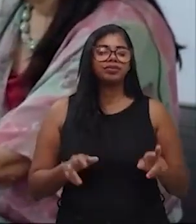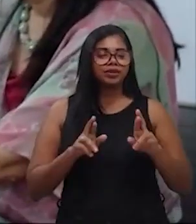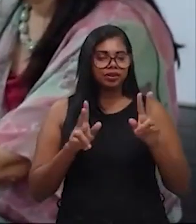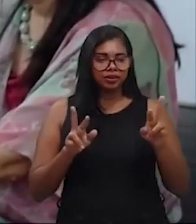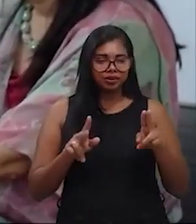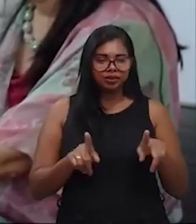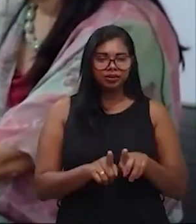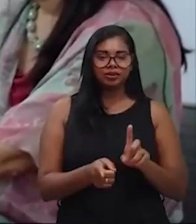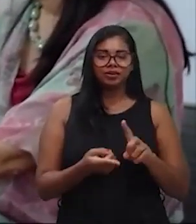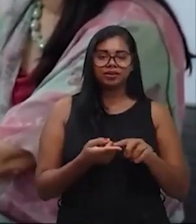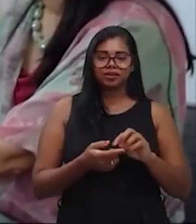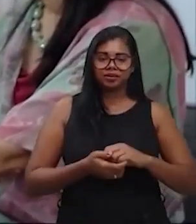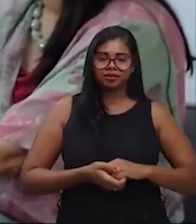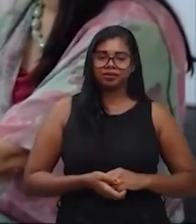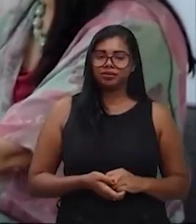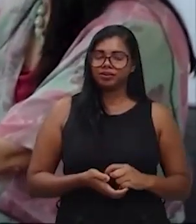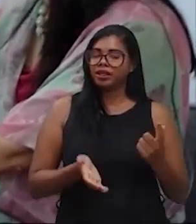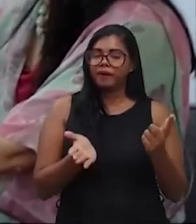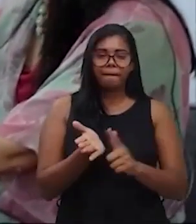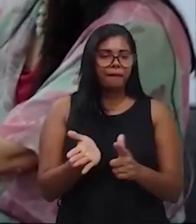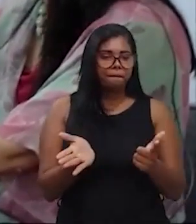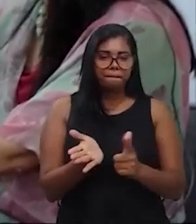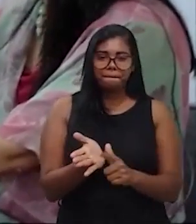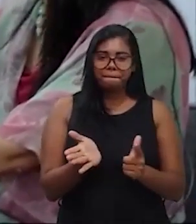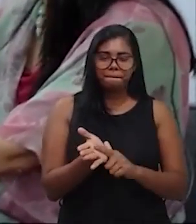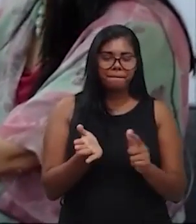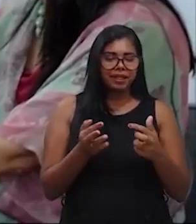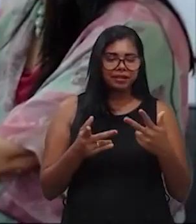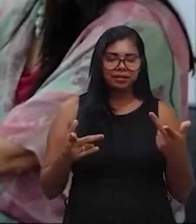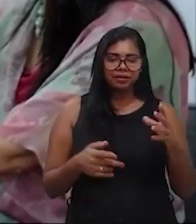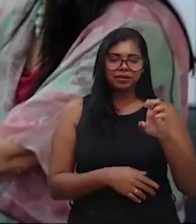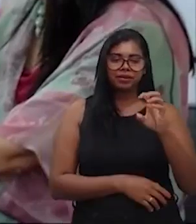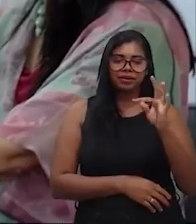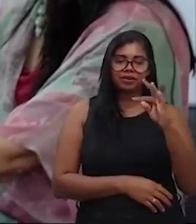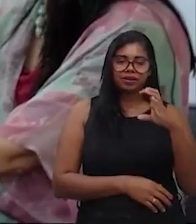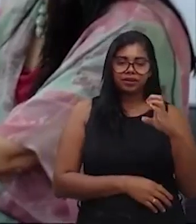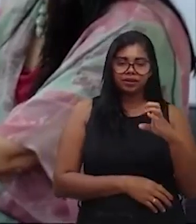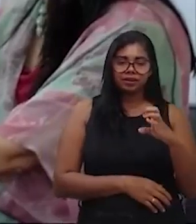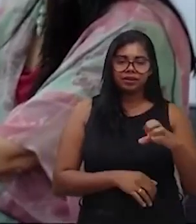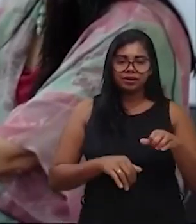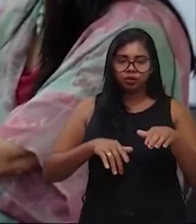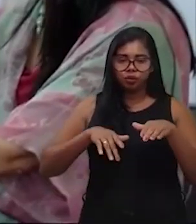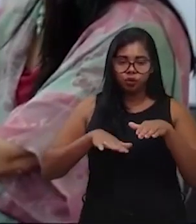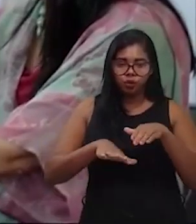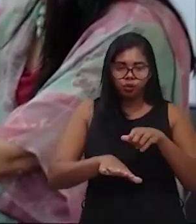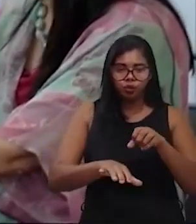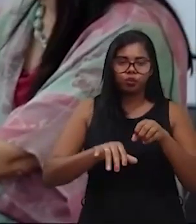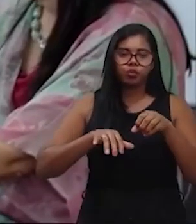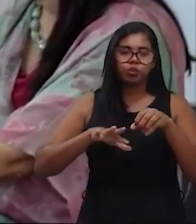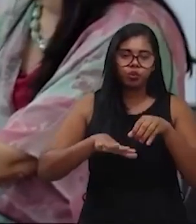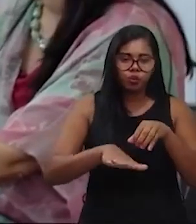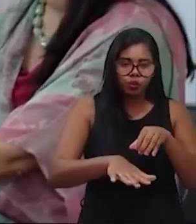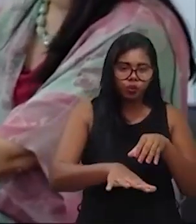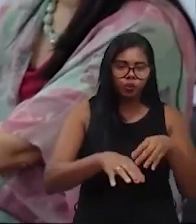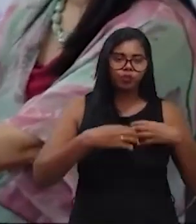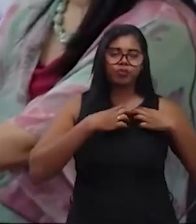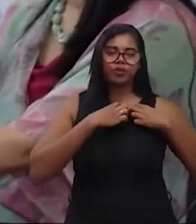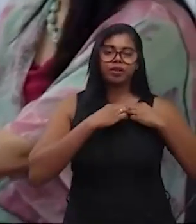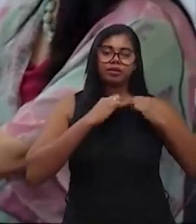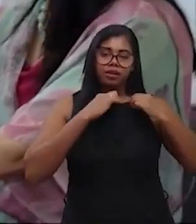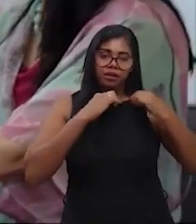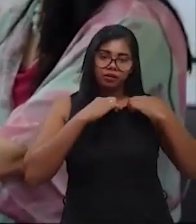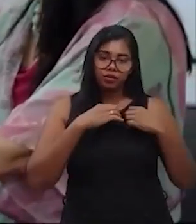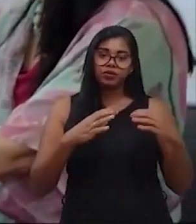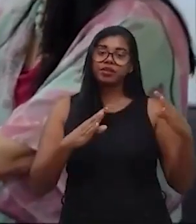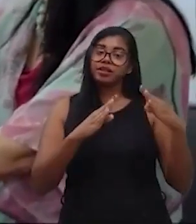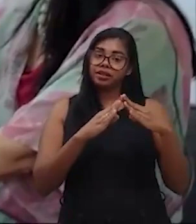experiência manual, né? Então de papel mesmo e etc e tal. Então tinha máquina de costura em casa, né? Uma overlock